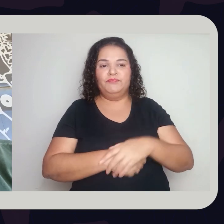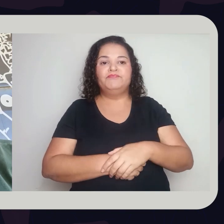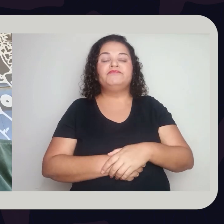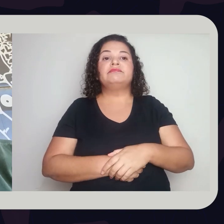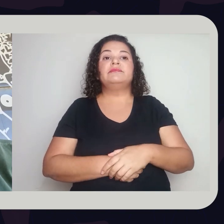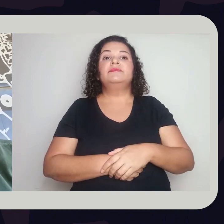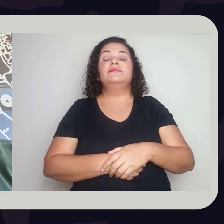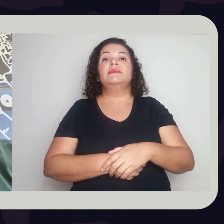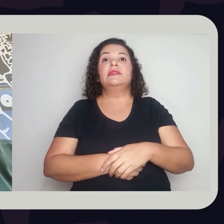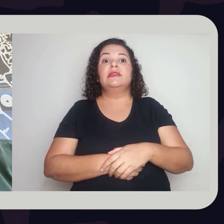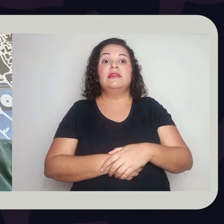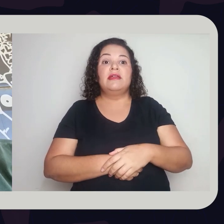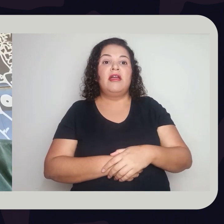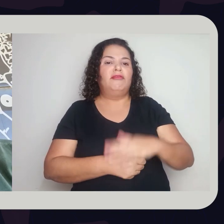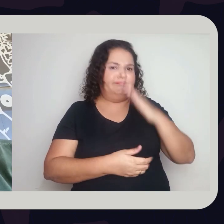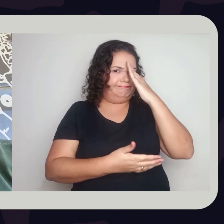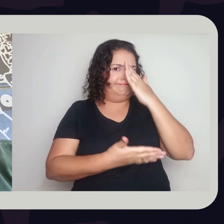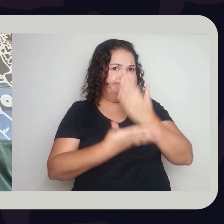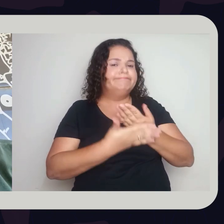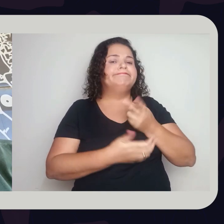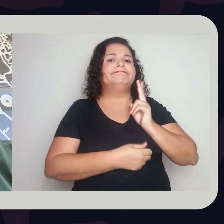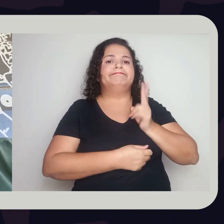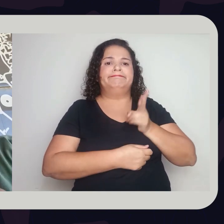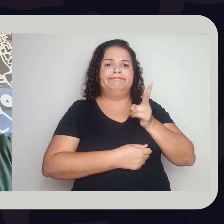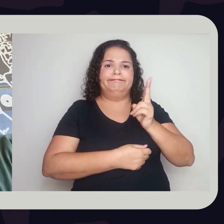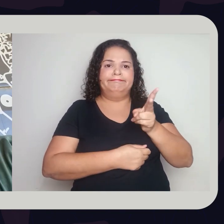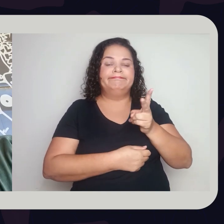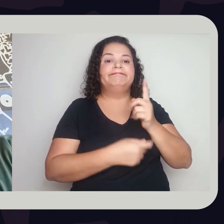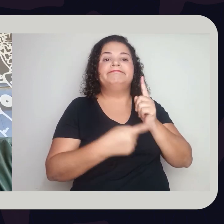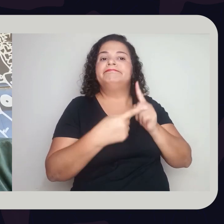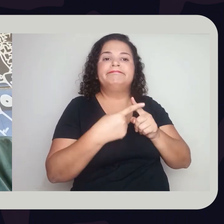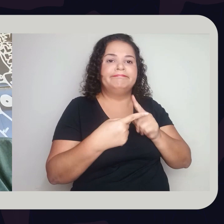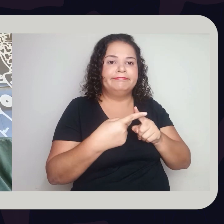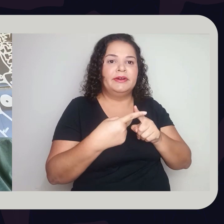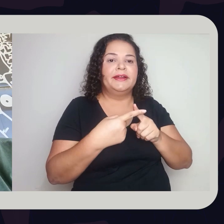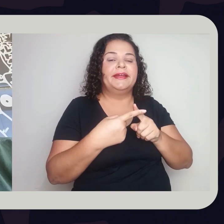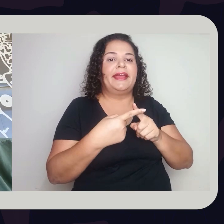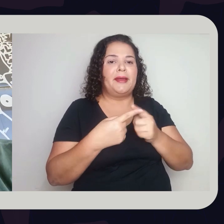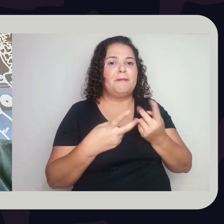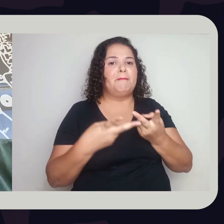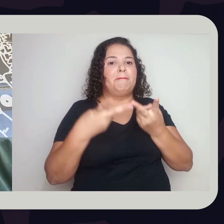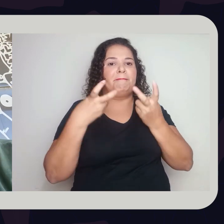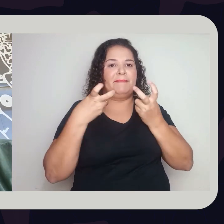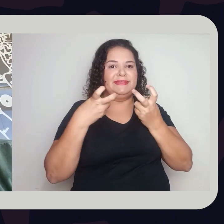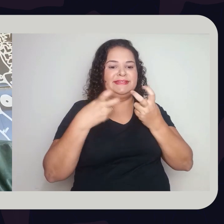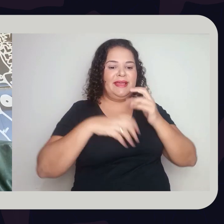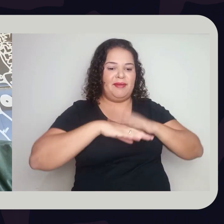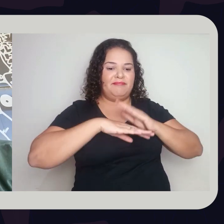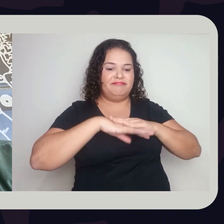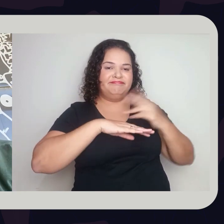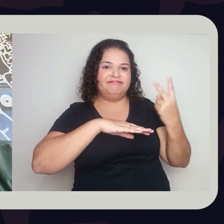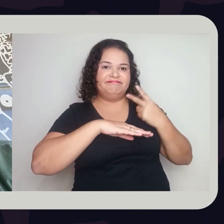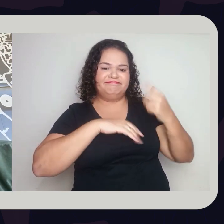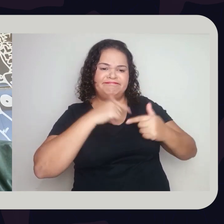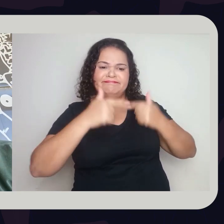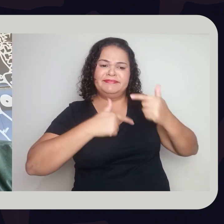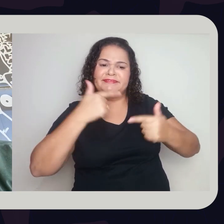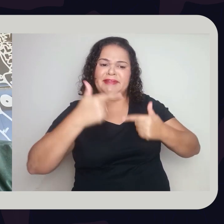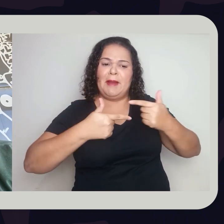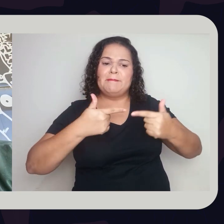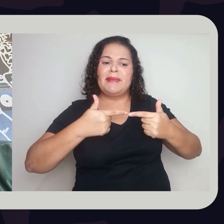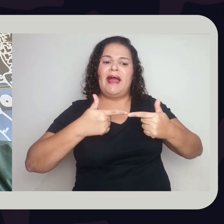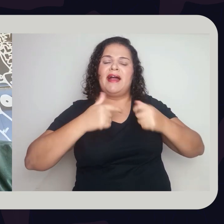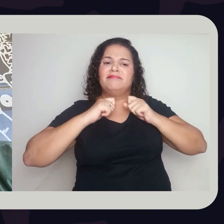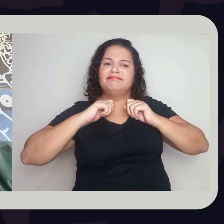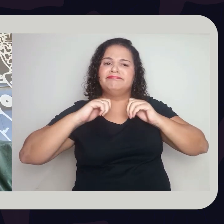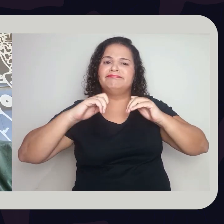6. E a gente segue acreditando porque, de fato, a gente percebe que o nosso trabalho reverbera, não